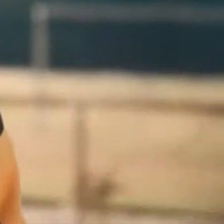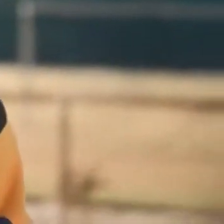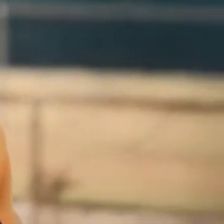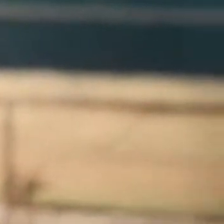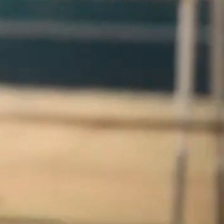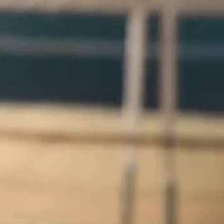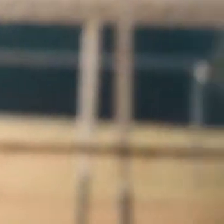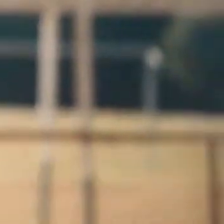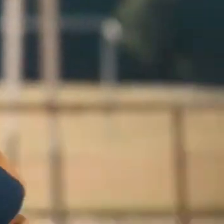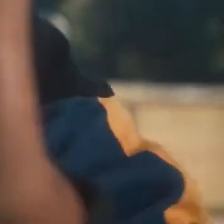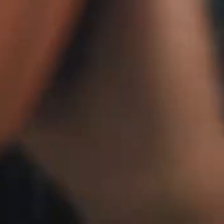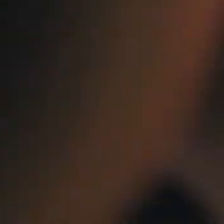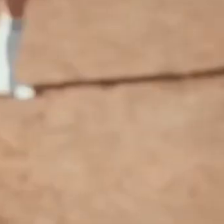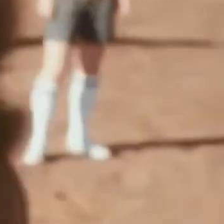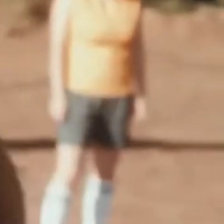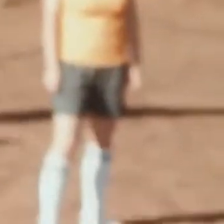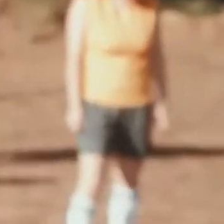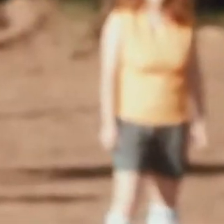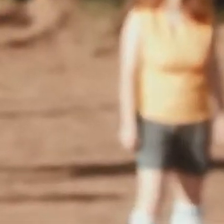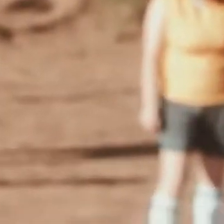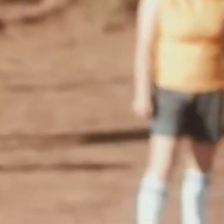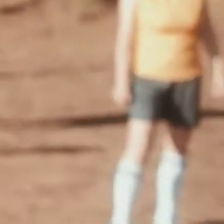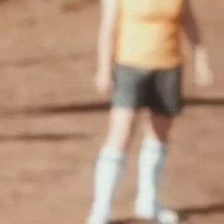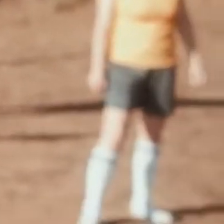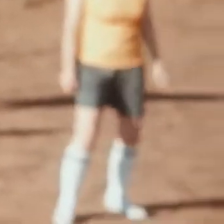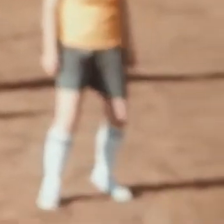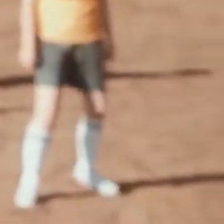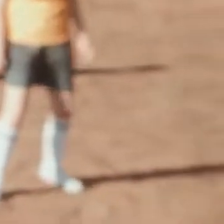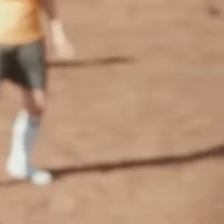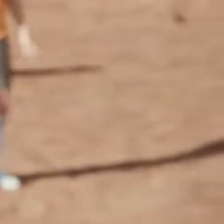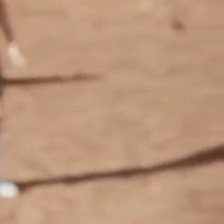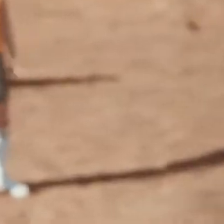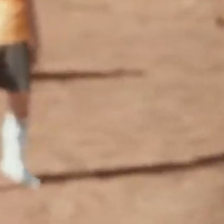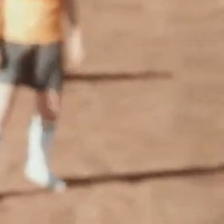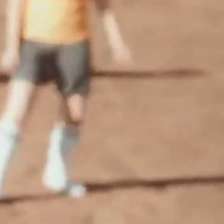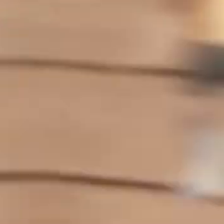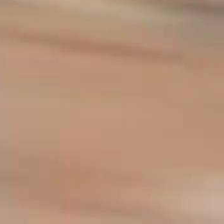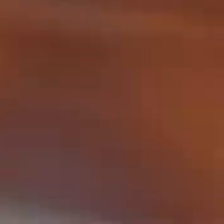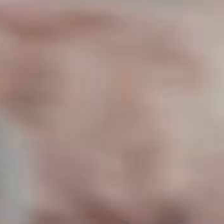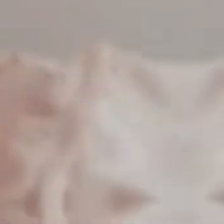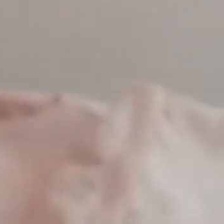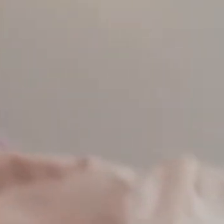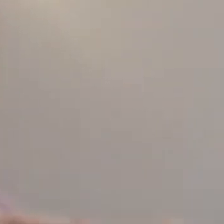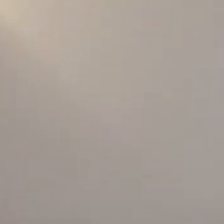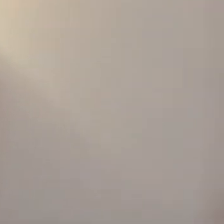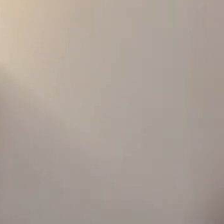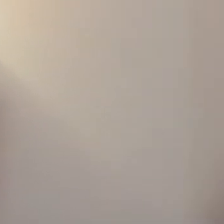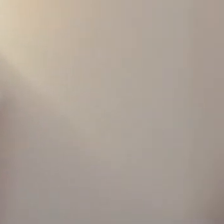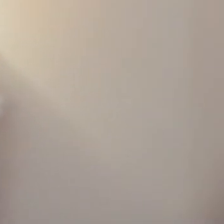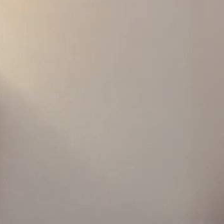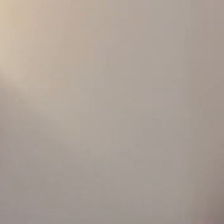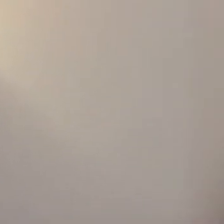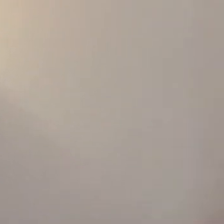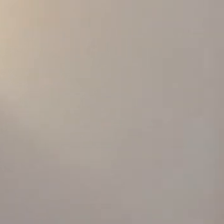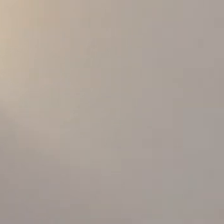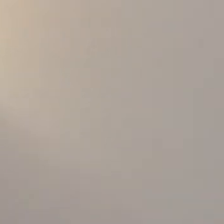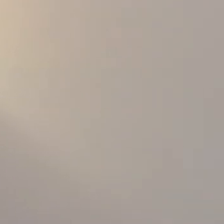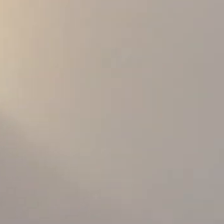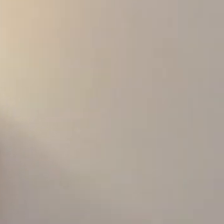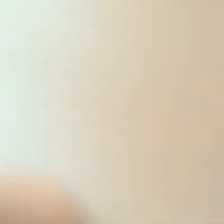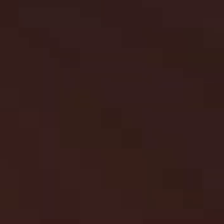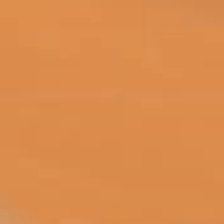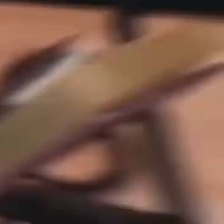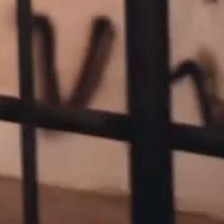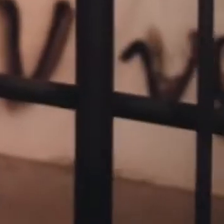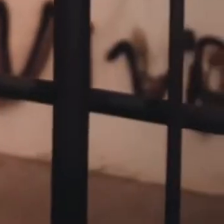tinha. Eu não vou deixar de dar minha opinião. Eu não vou permitir que outras pessoas decidam por mim. As eleições decidem o futuro